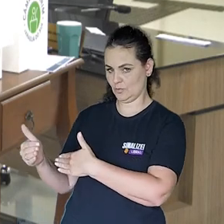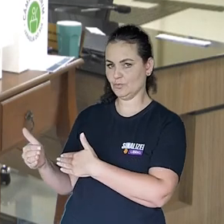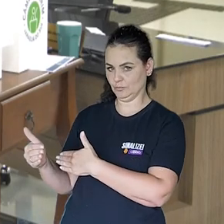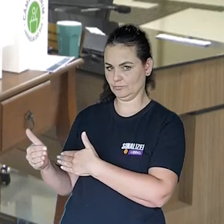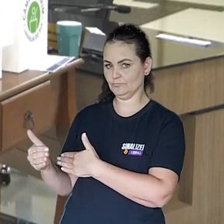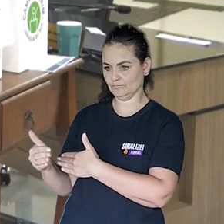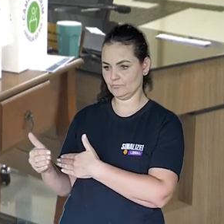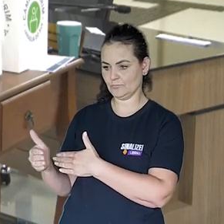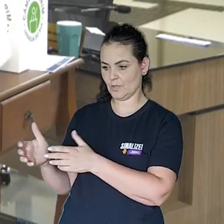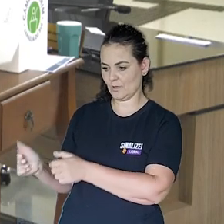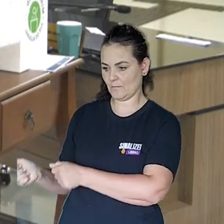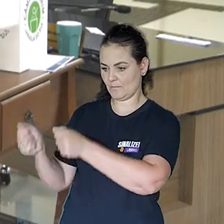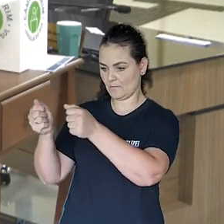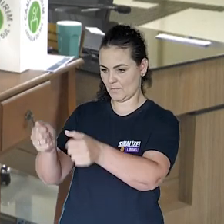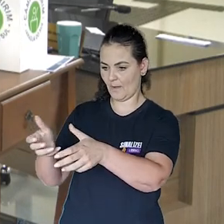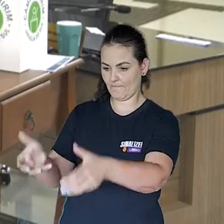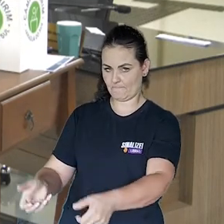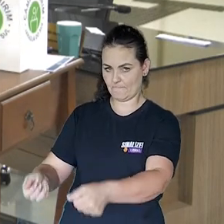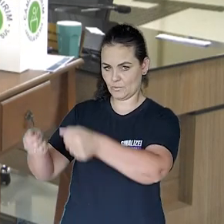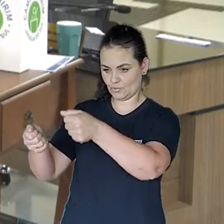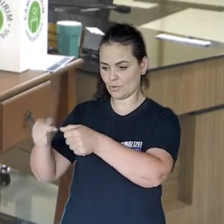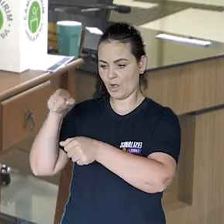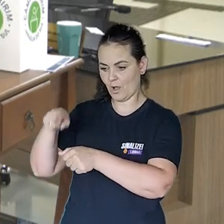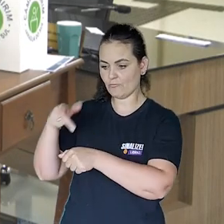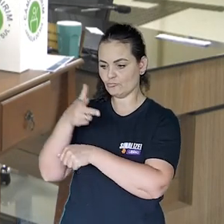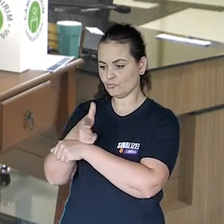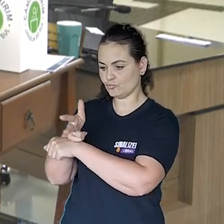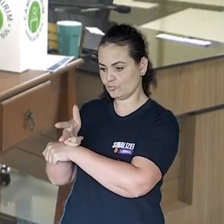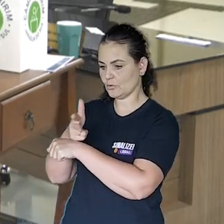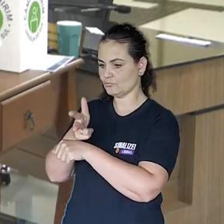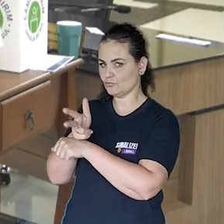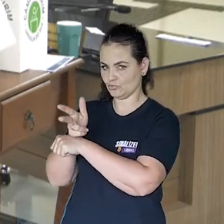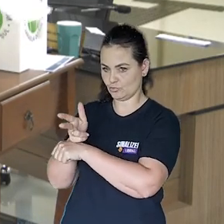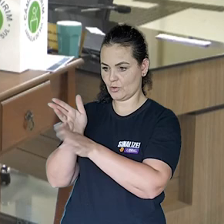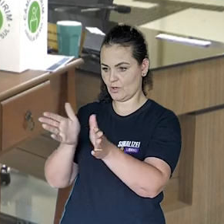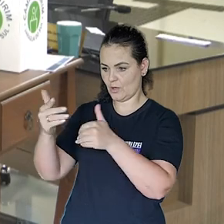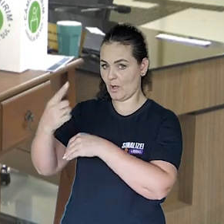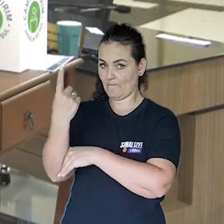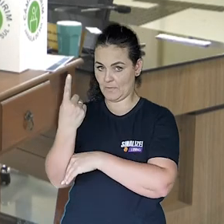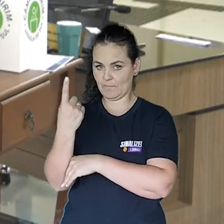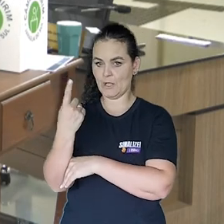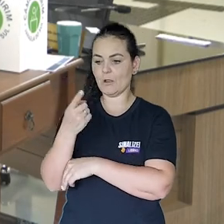vazia. E a urna 2.